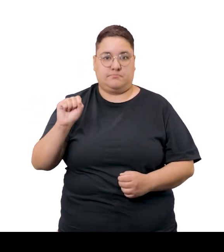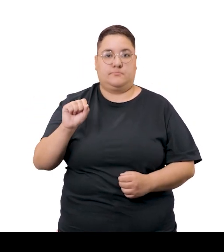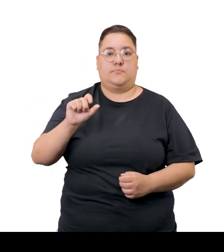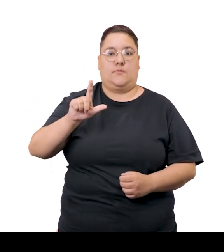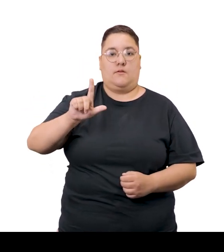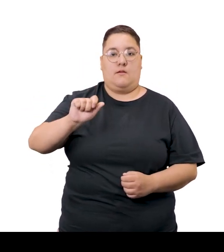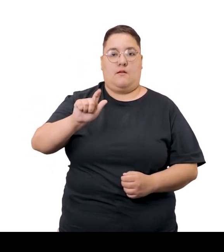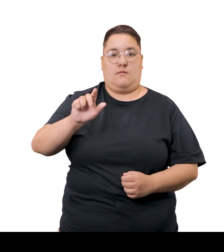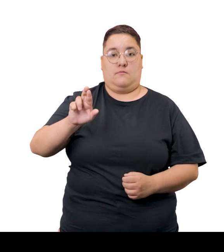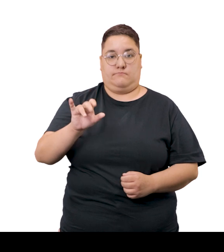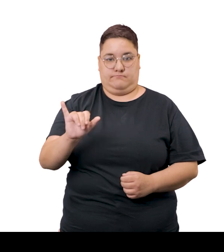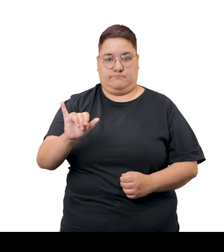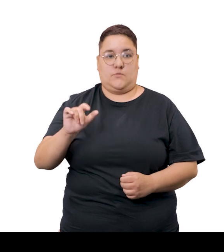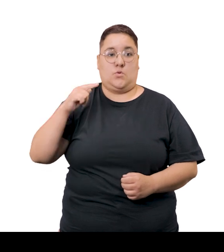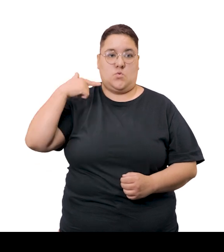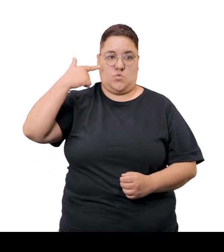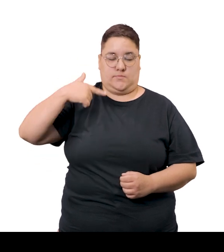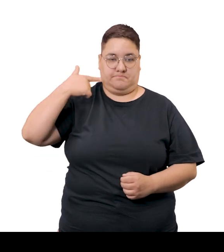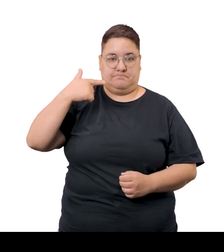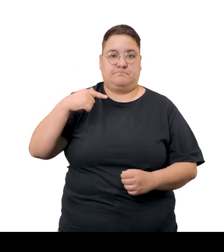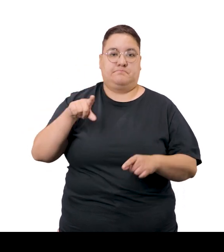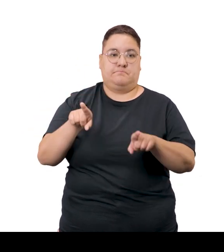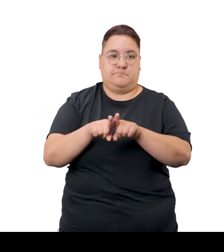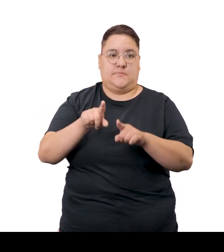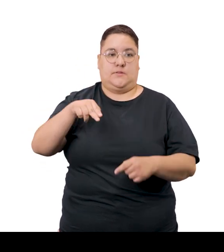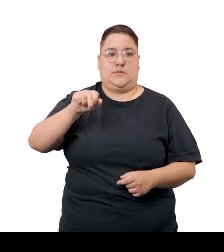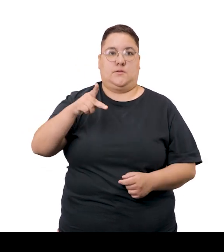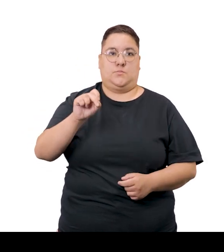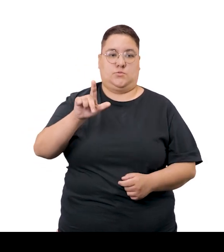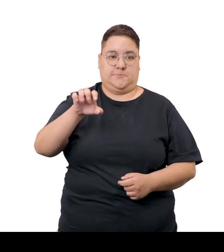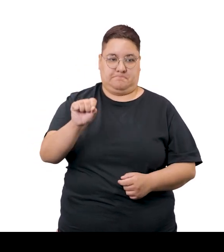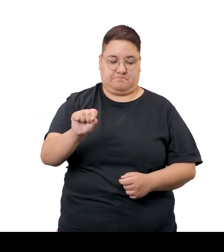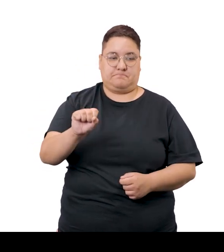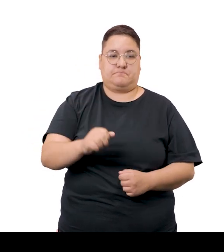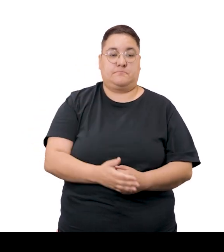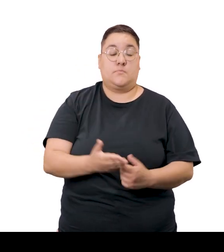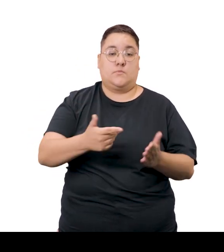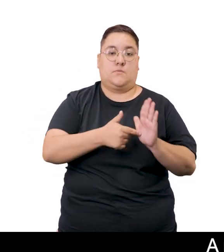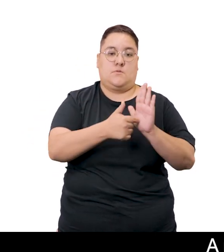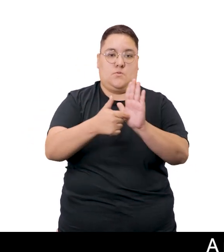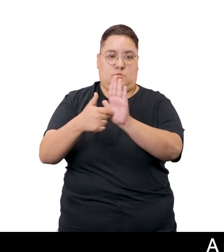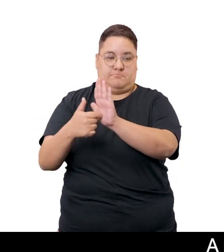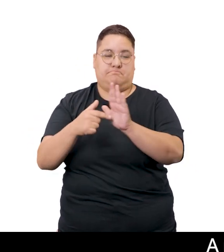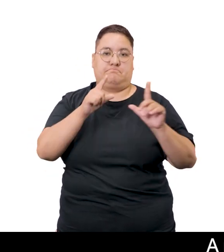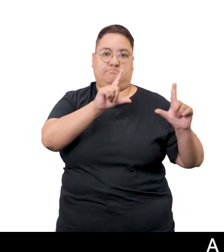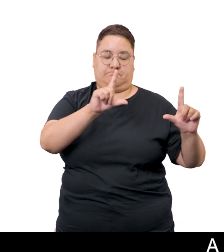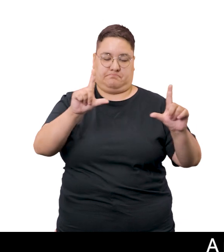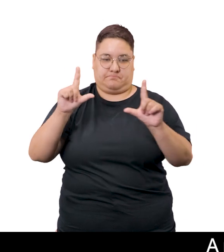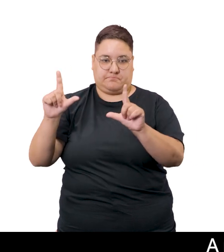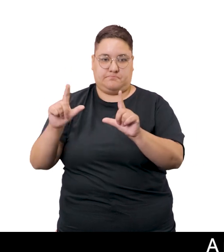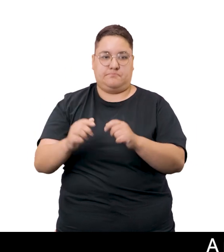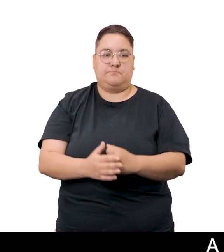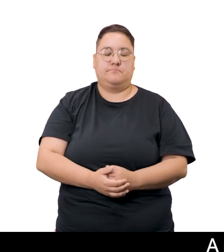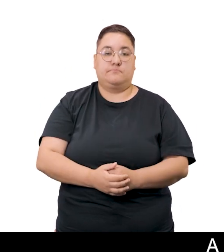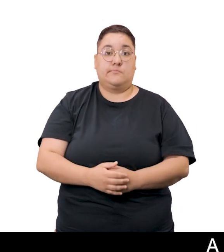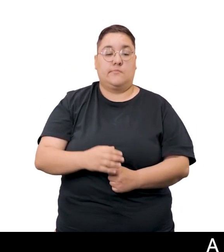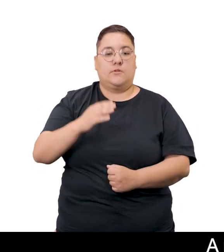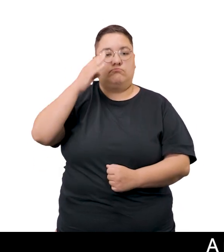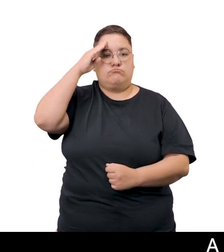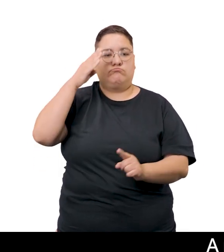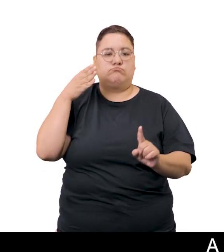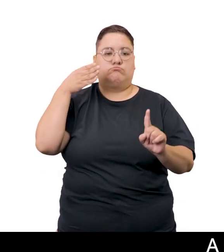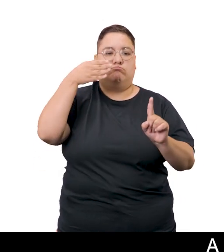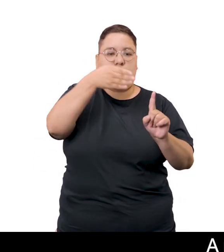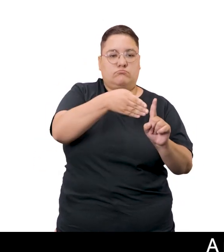Começamos a partir de agora a apresentar algumas das obras em exposição. A principal referência estético-formal